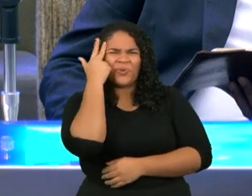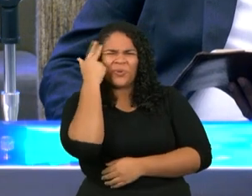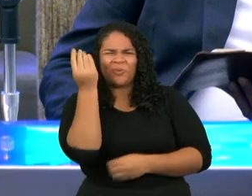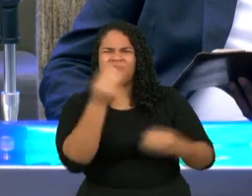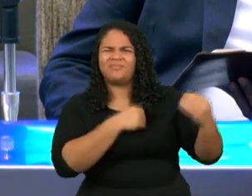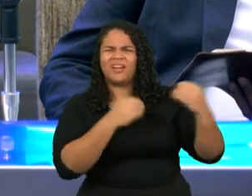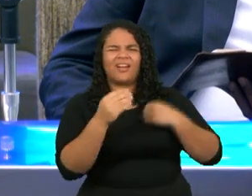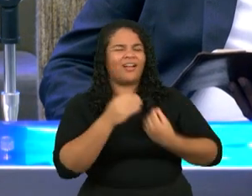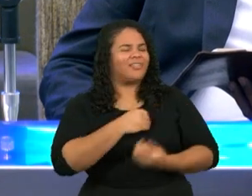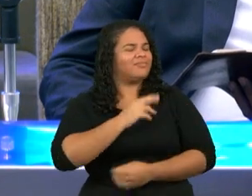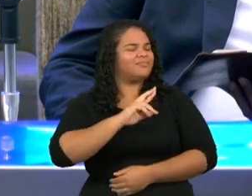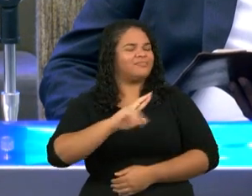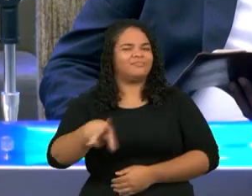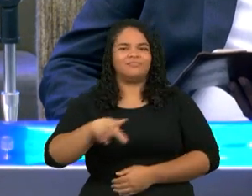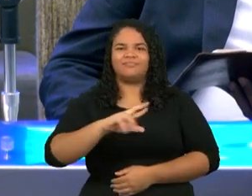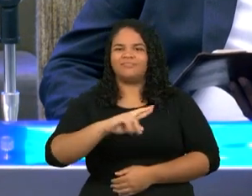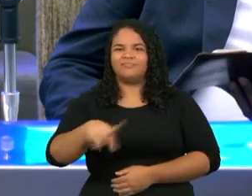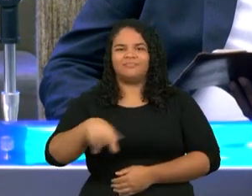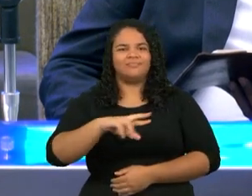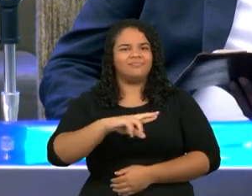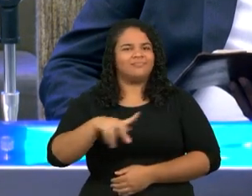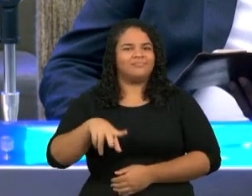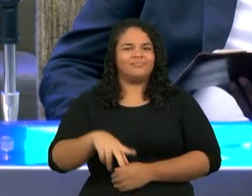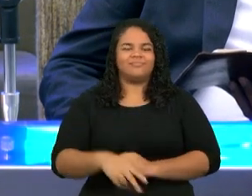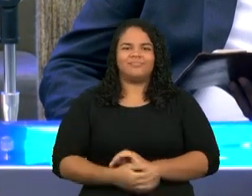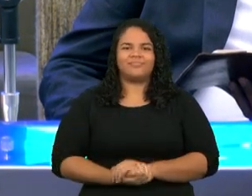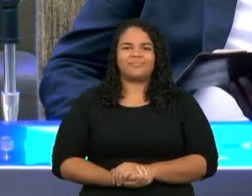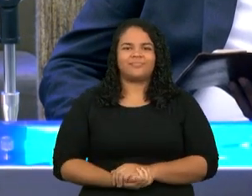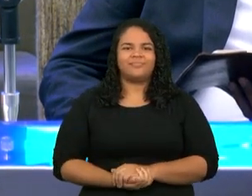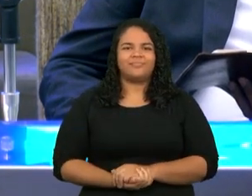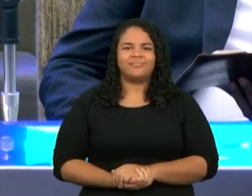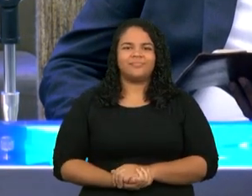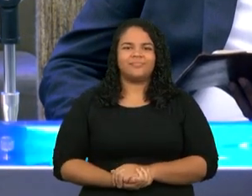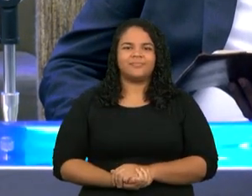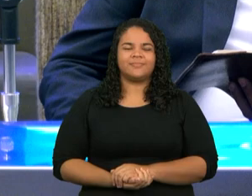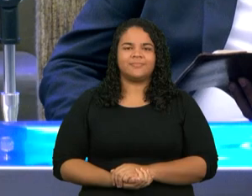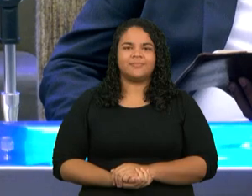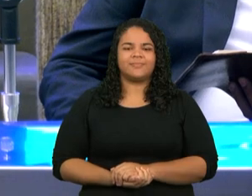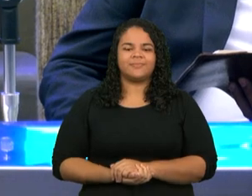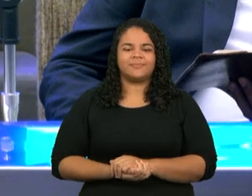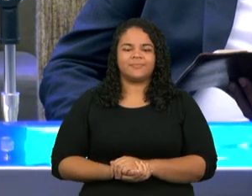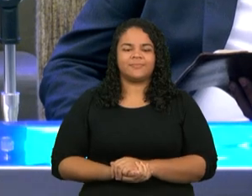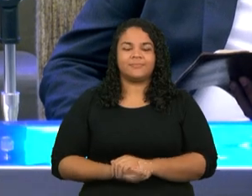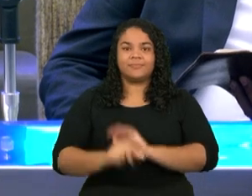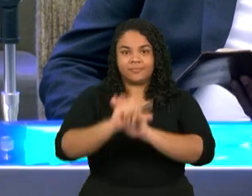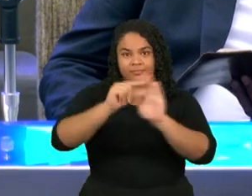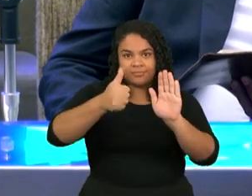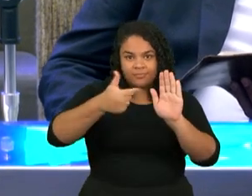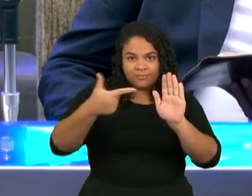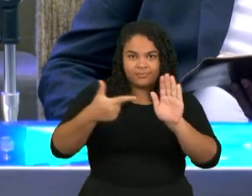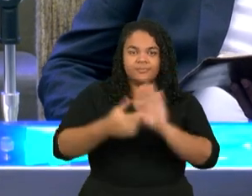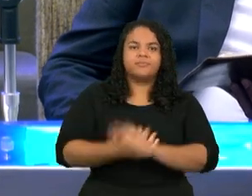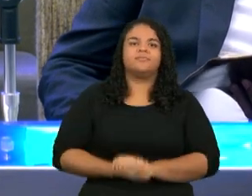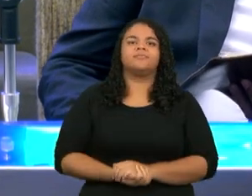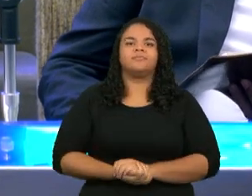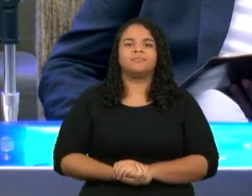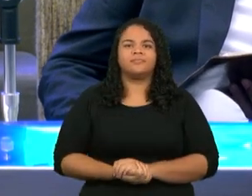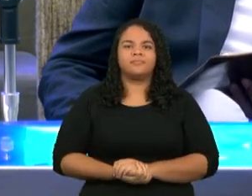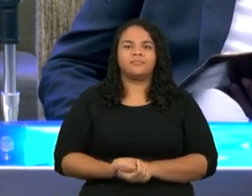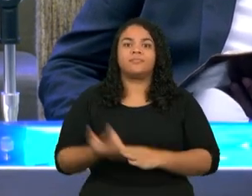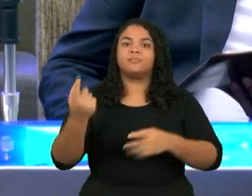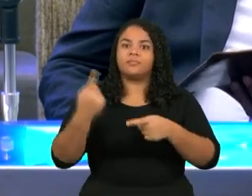Amém meus irmãos não tenha comunhão o 12 diz porque o que